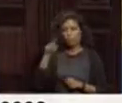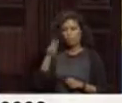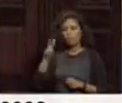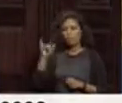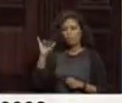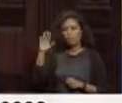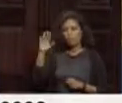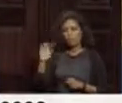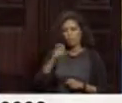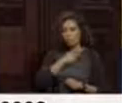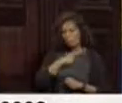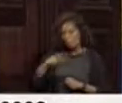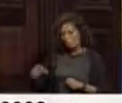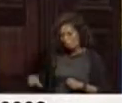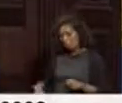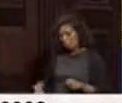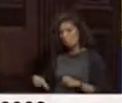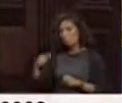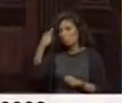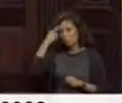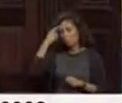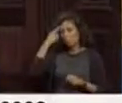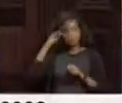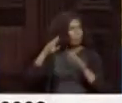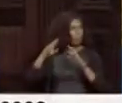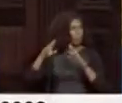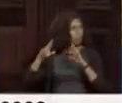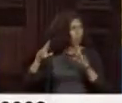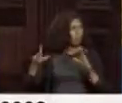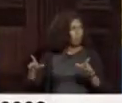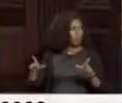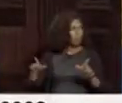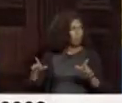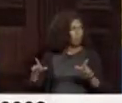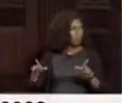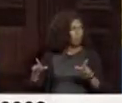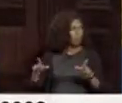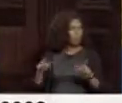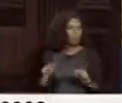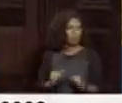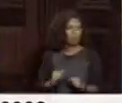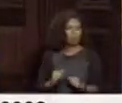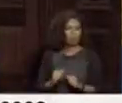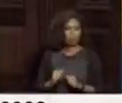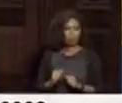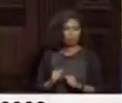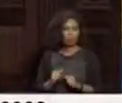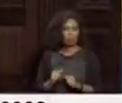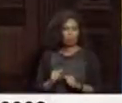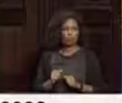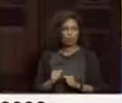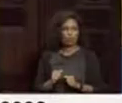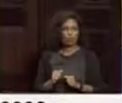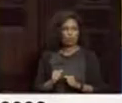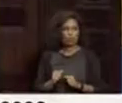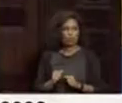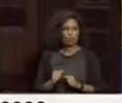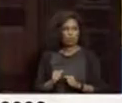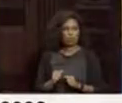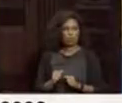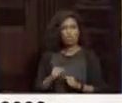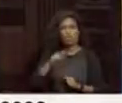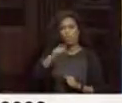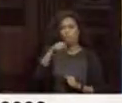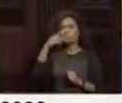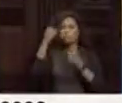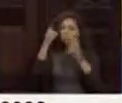vice-presidente da República, disse: eu não tenho nenhuma preocupação. Deputado, conclua, por favor. Tá legal. Eu não tenho nenhuma preocupação com vocês. É história.